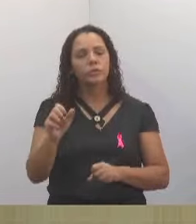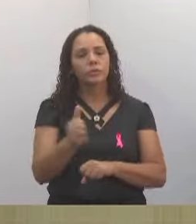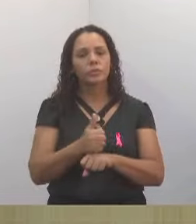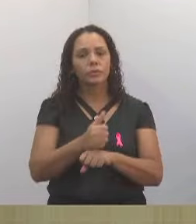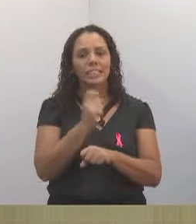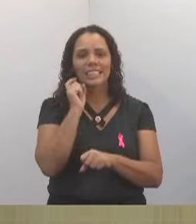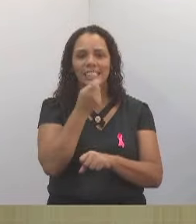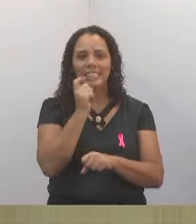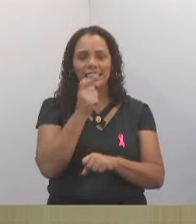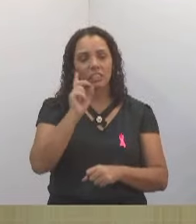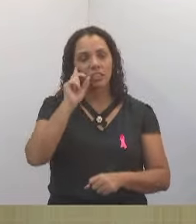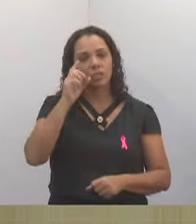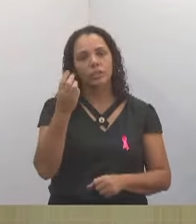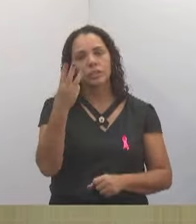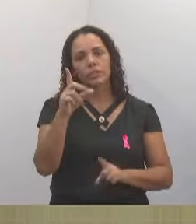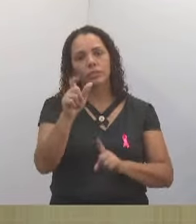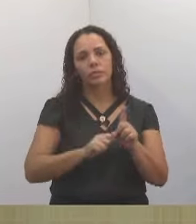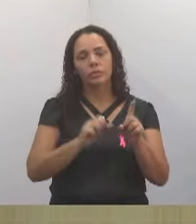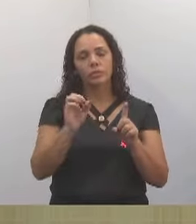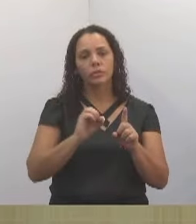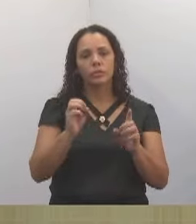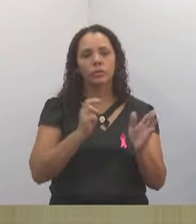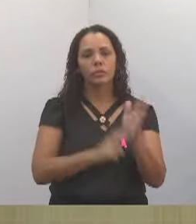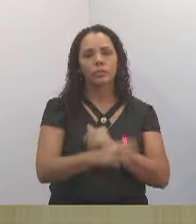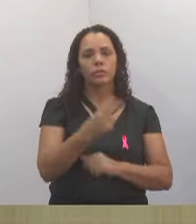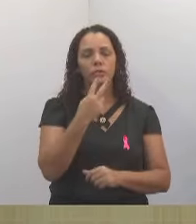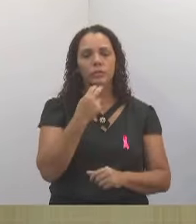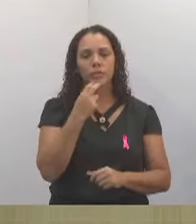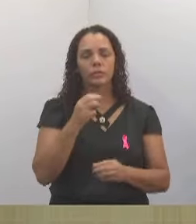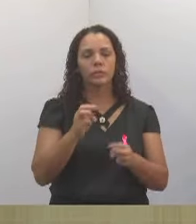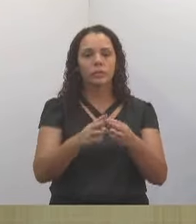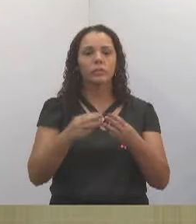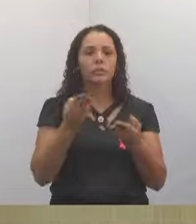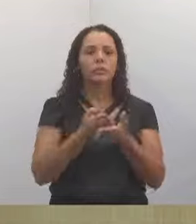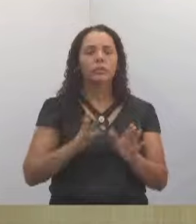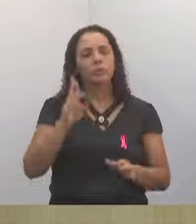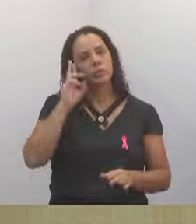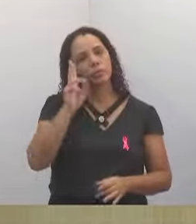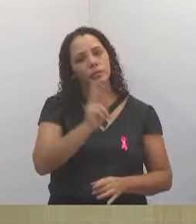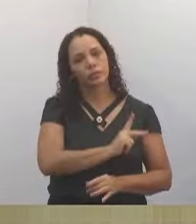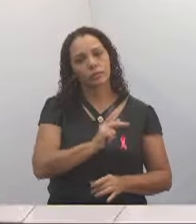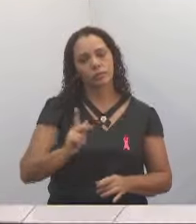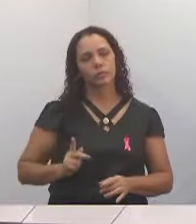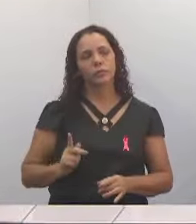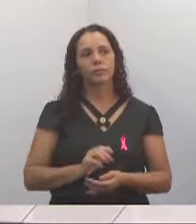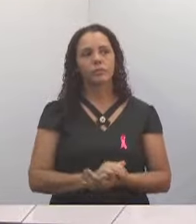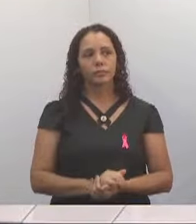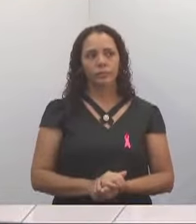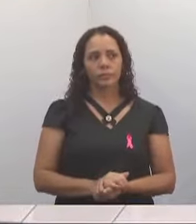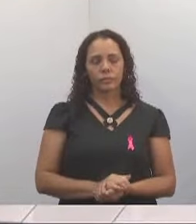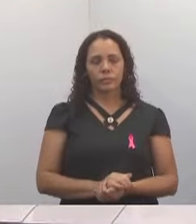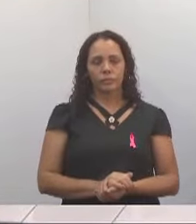de outubro. Autoria, Valmir do Parque Meia Lua. Não temos mais moções, senhor presidente.